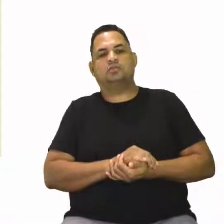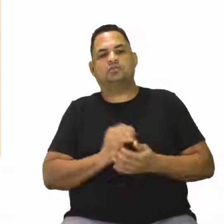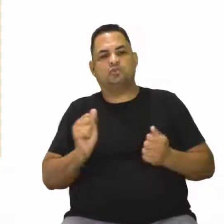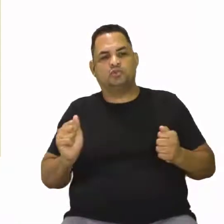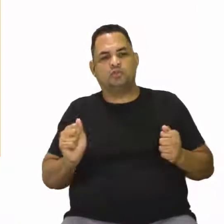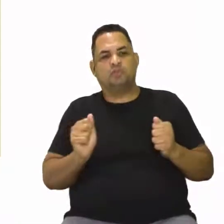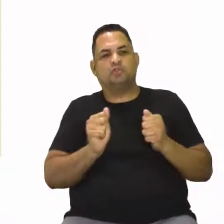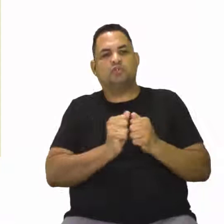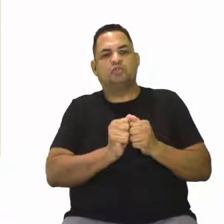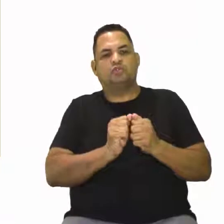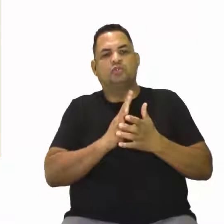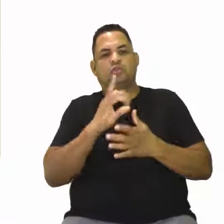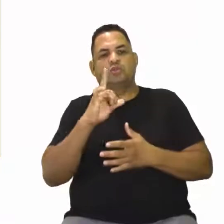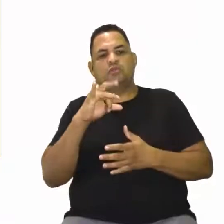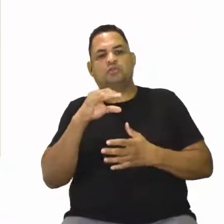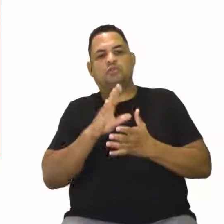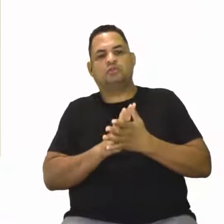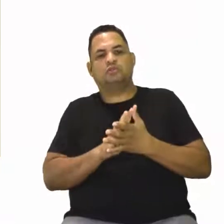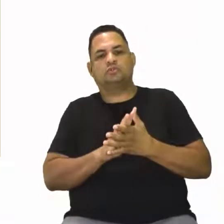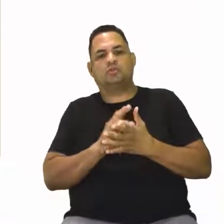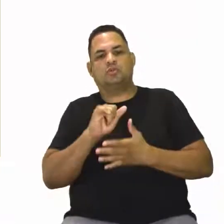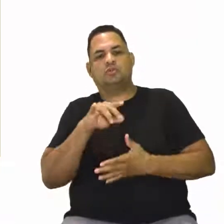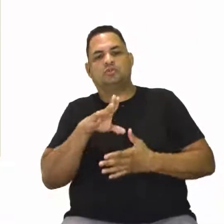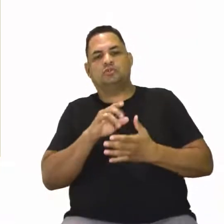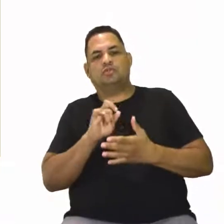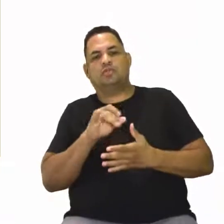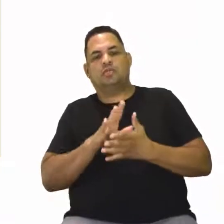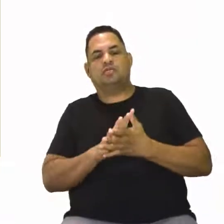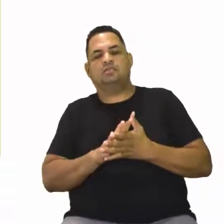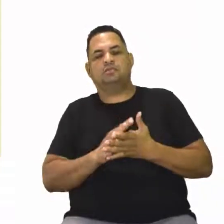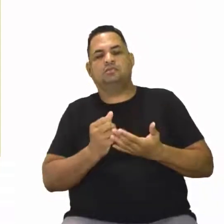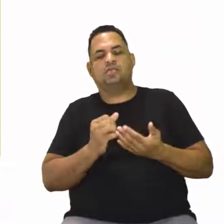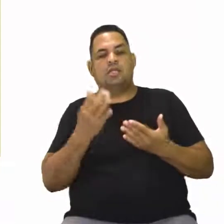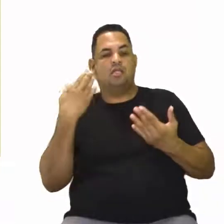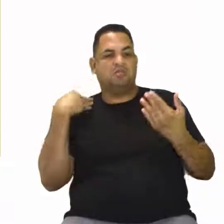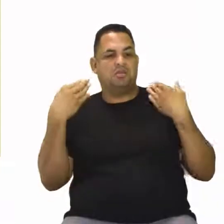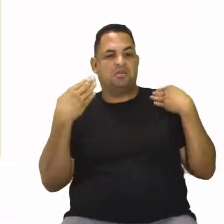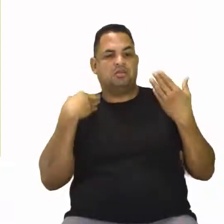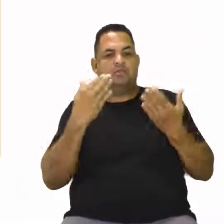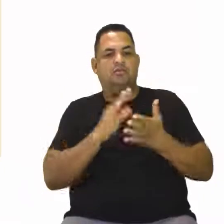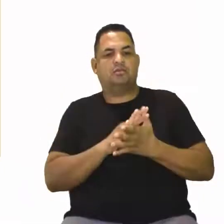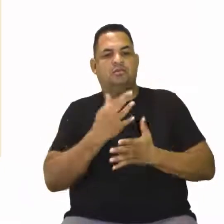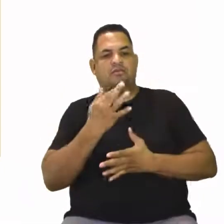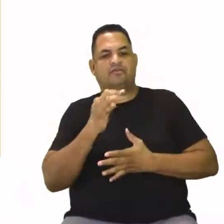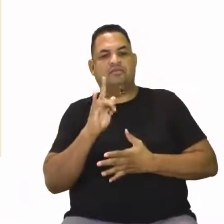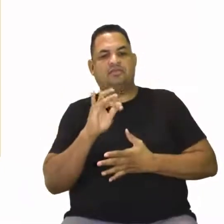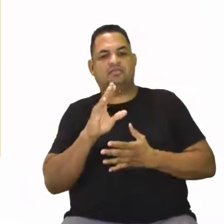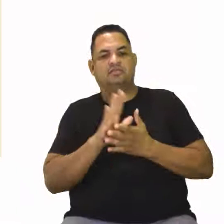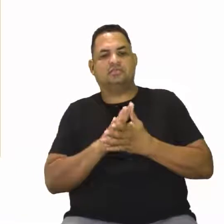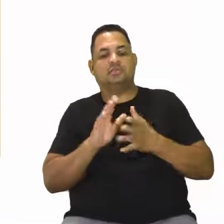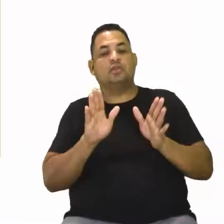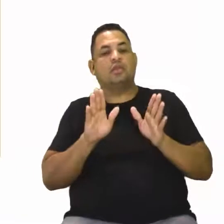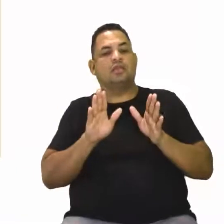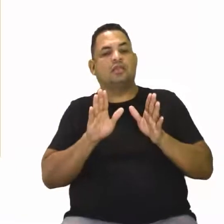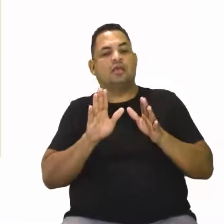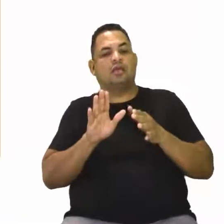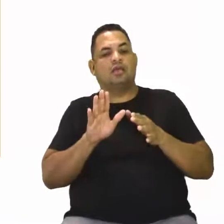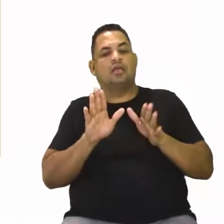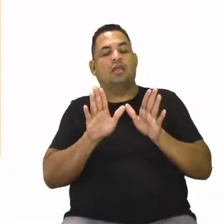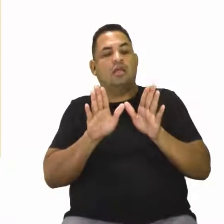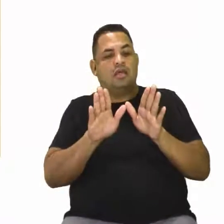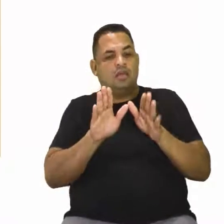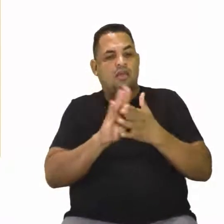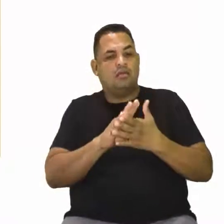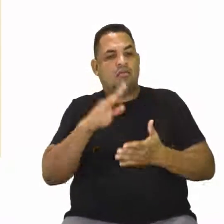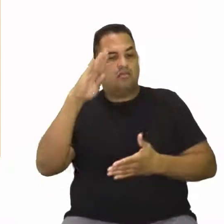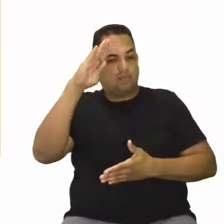Silva, Augusto Rademacher, do Exército, e da Marinha, aliás, e Francisco Assis, da Aeronáutica.